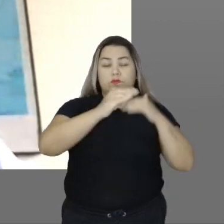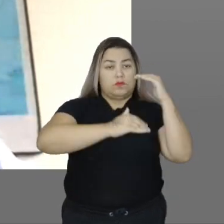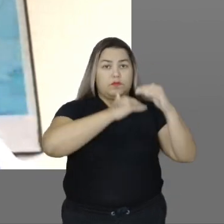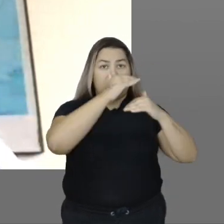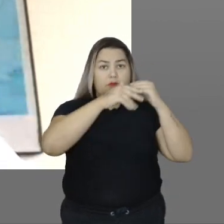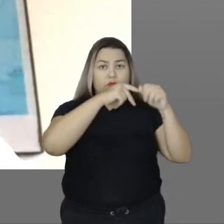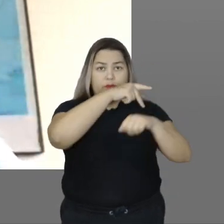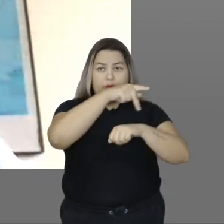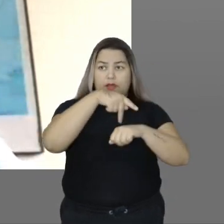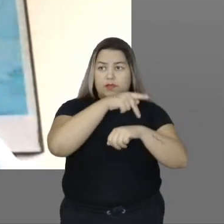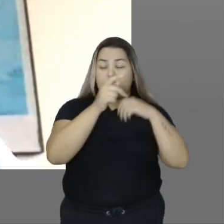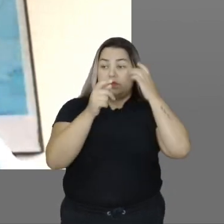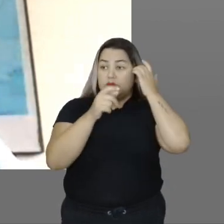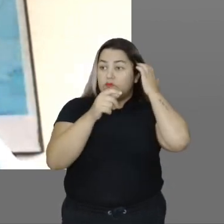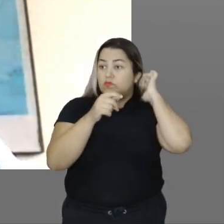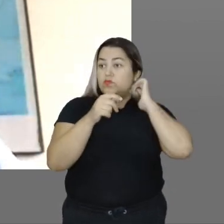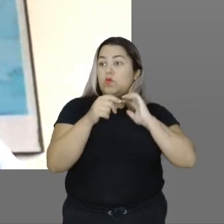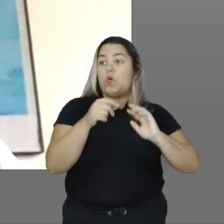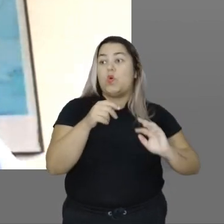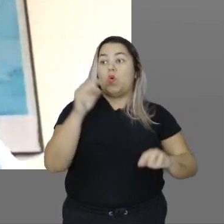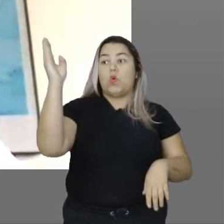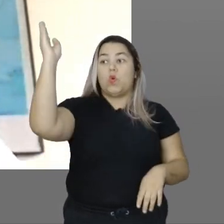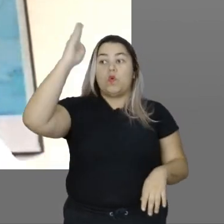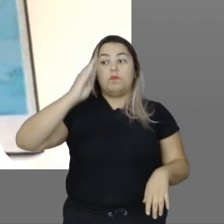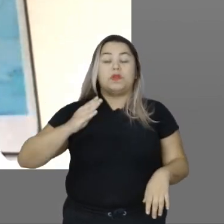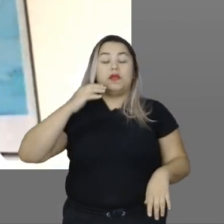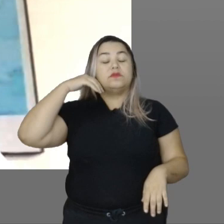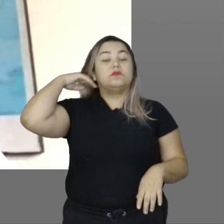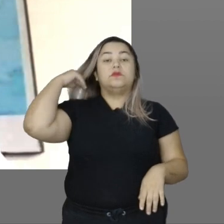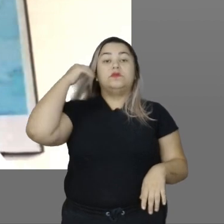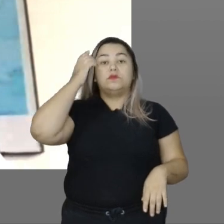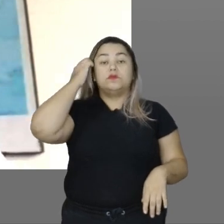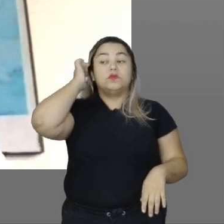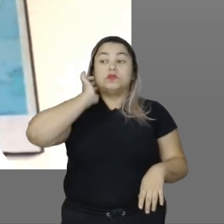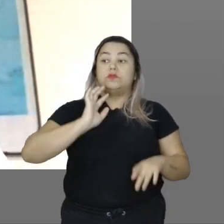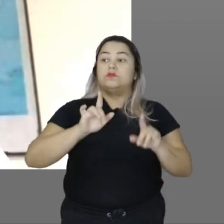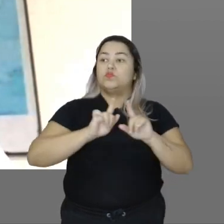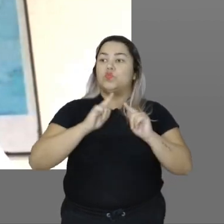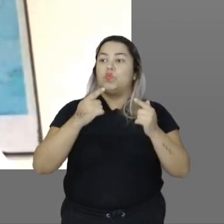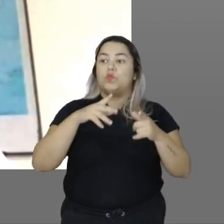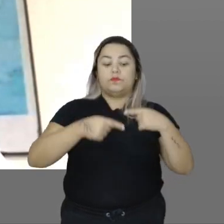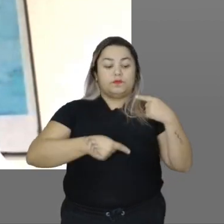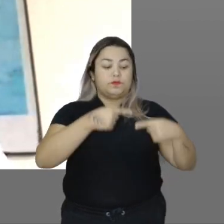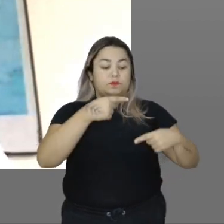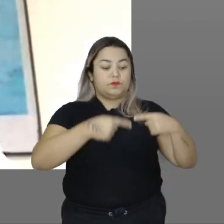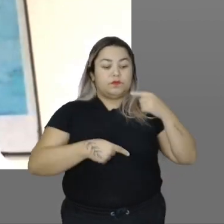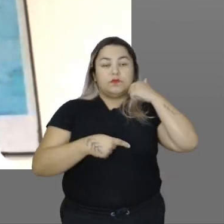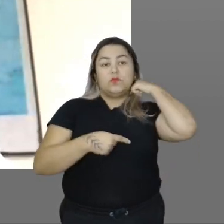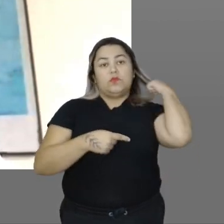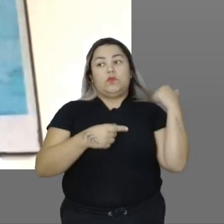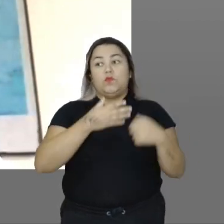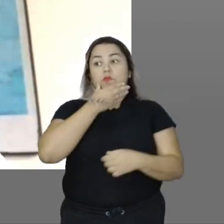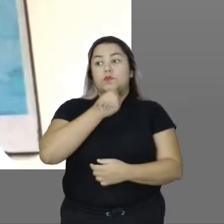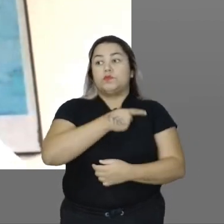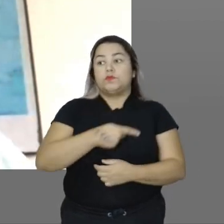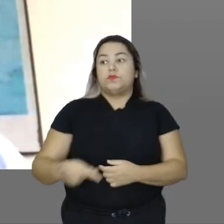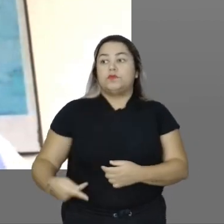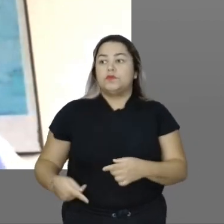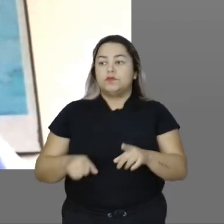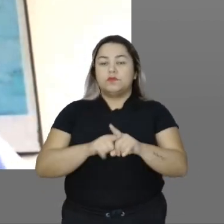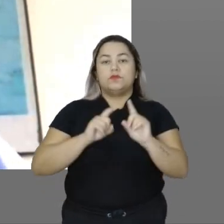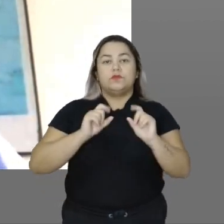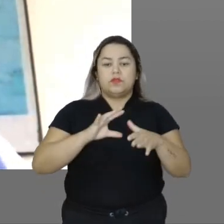o país. O Brasil se reposiciona na geopolítica global, o presidente Lula exercendo a sua